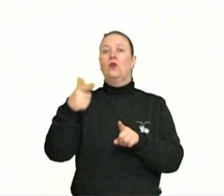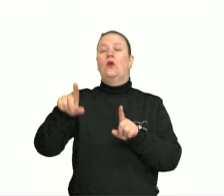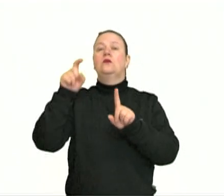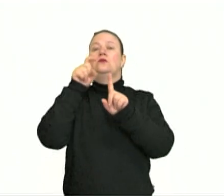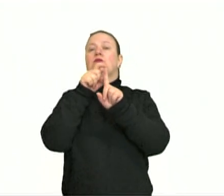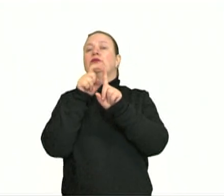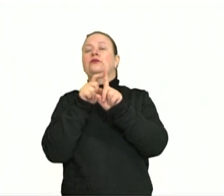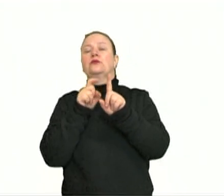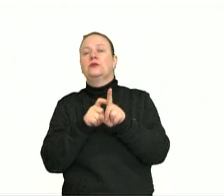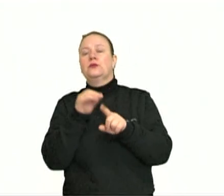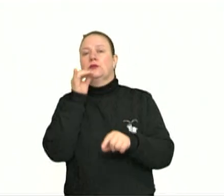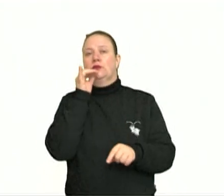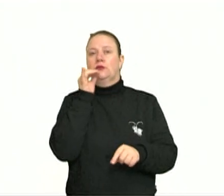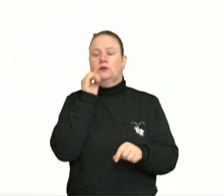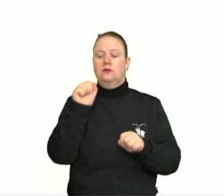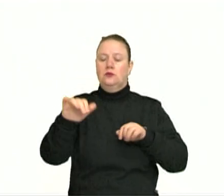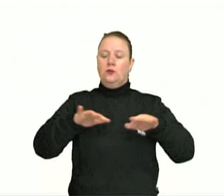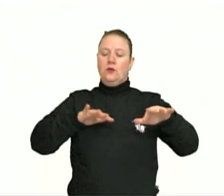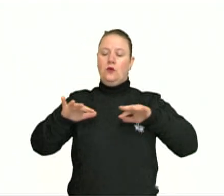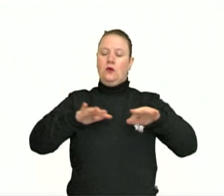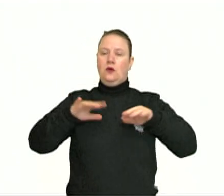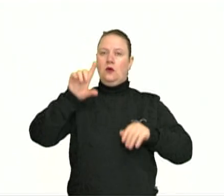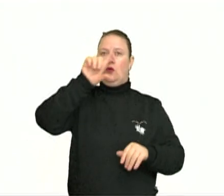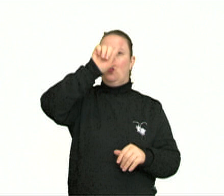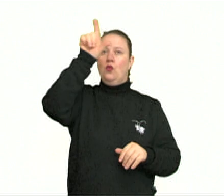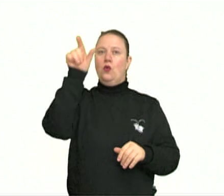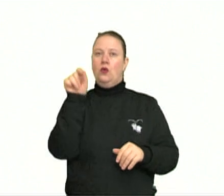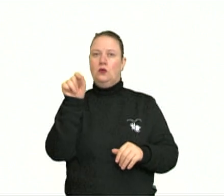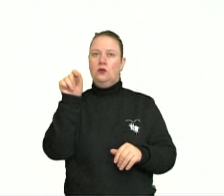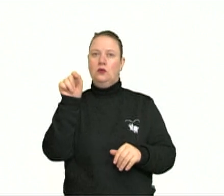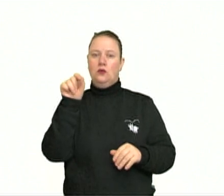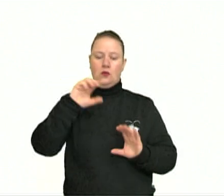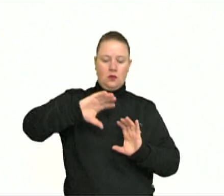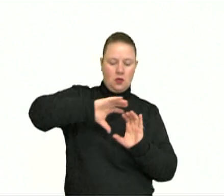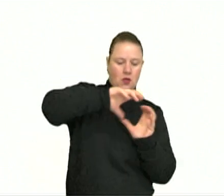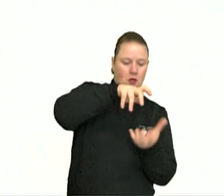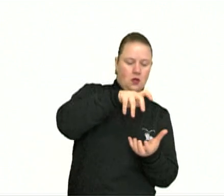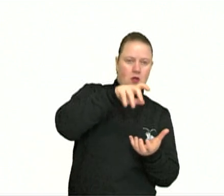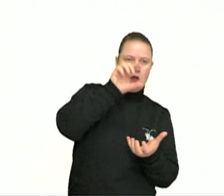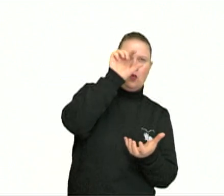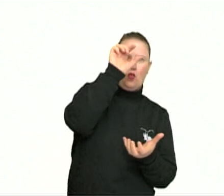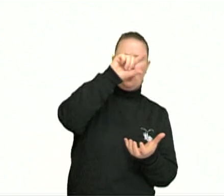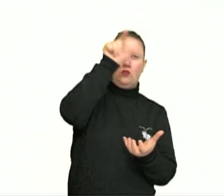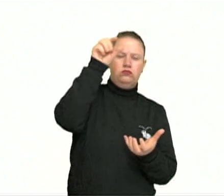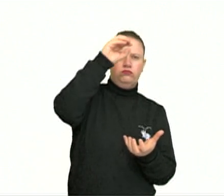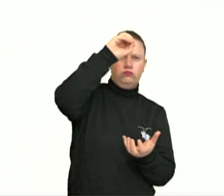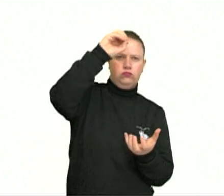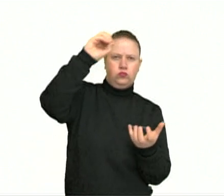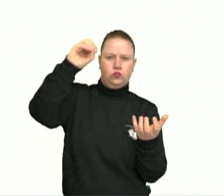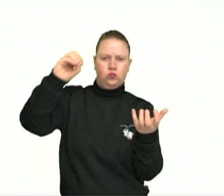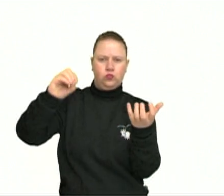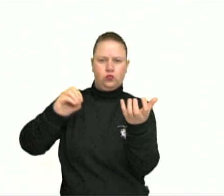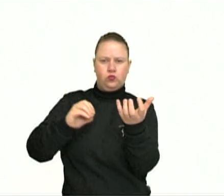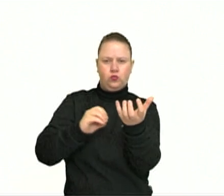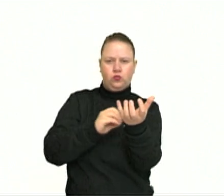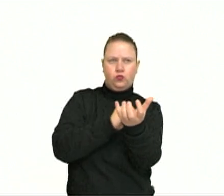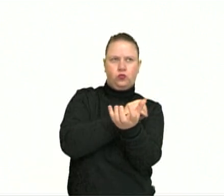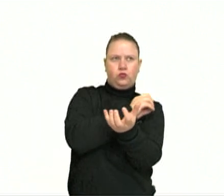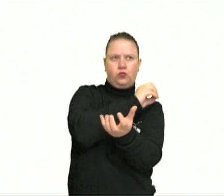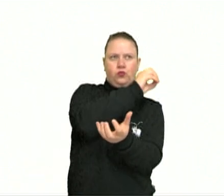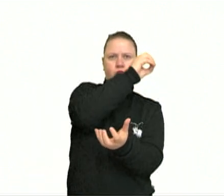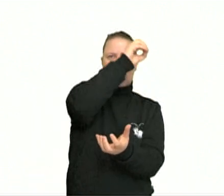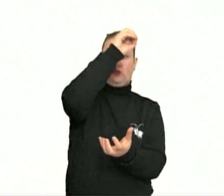Por exemplo, movimento da Lua em torno da Terra. Lembre-se, a tendência da Lua era fazer o quê? Isso